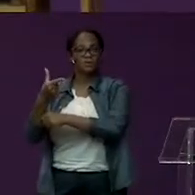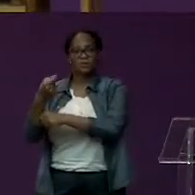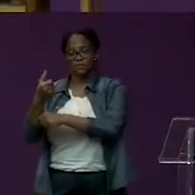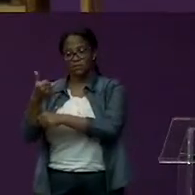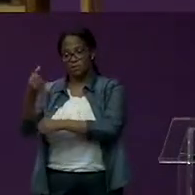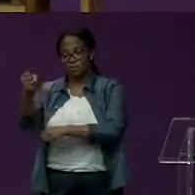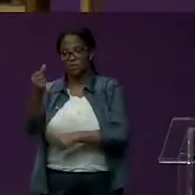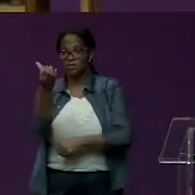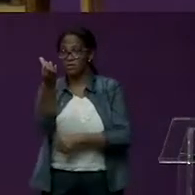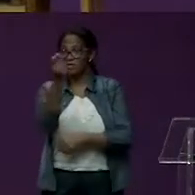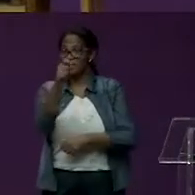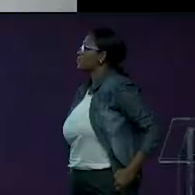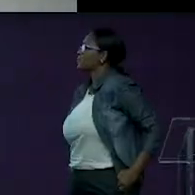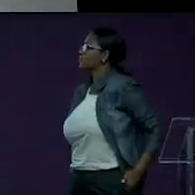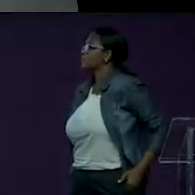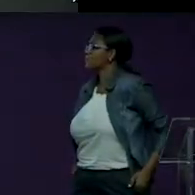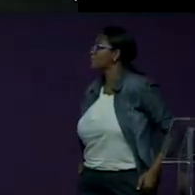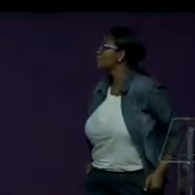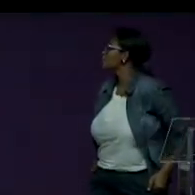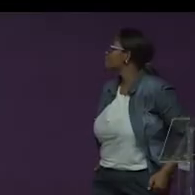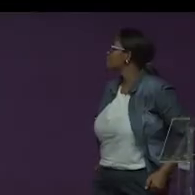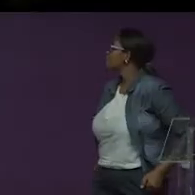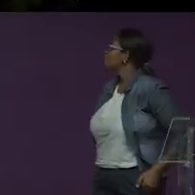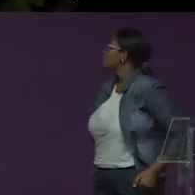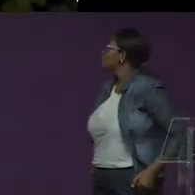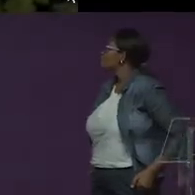desses 16 meses de gestão.